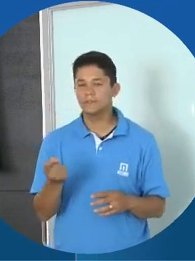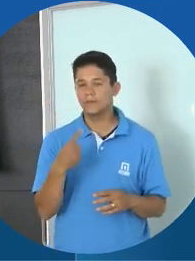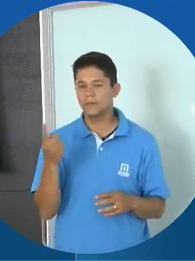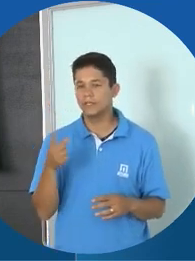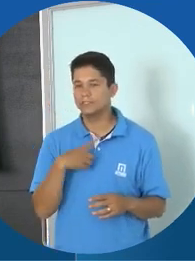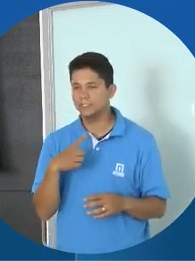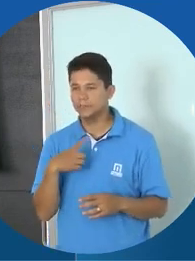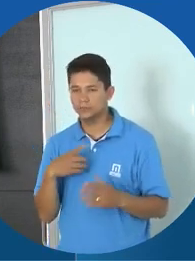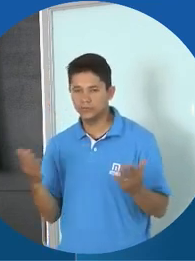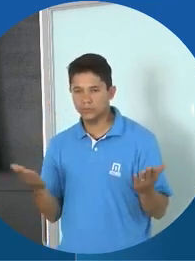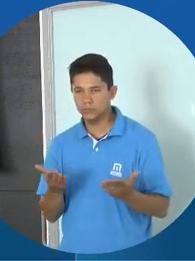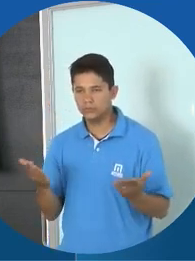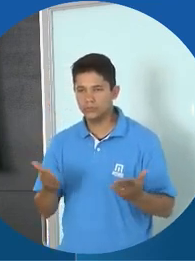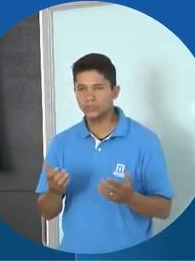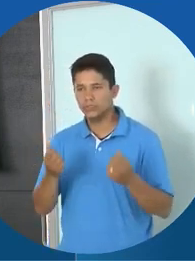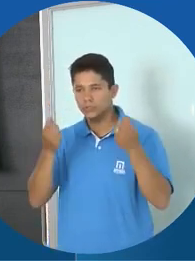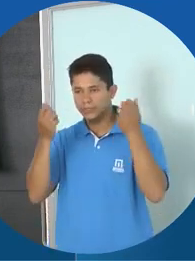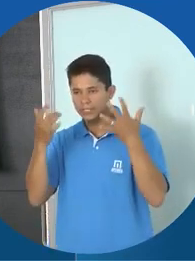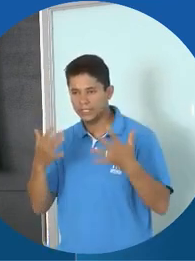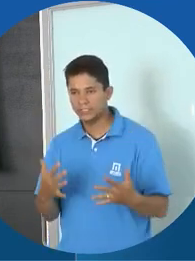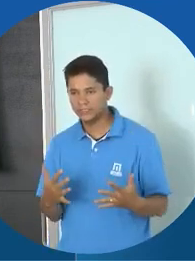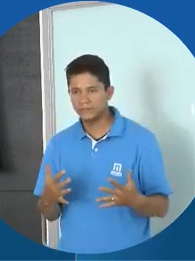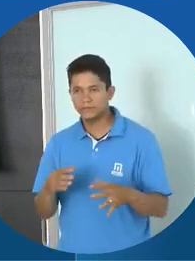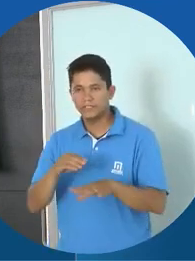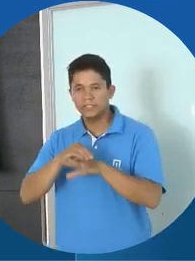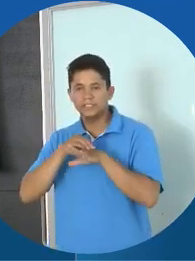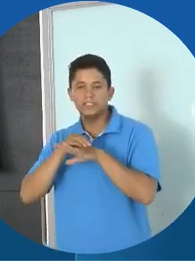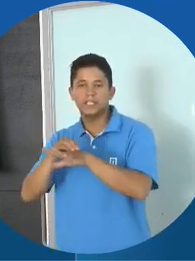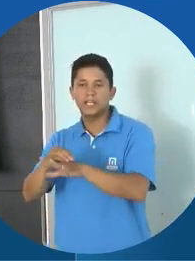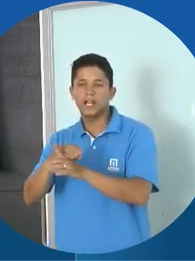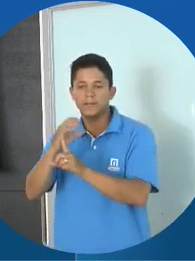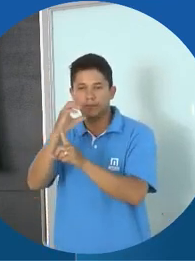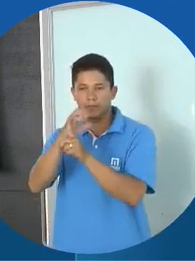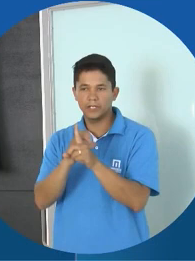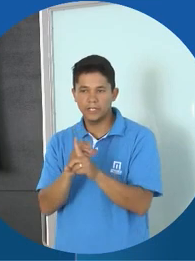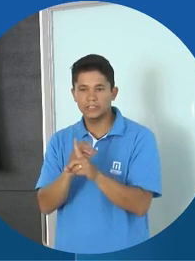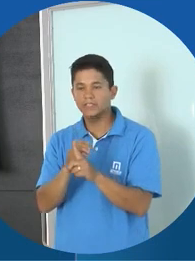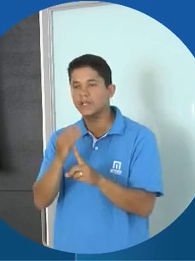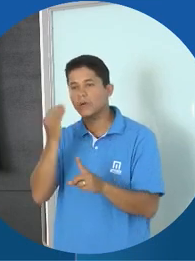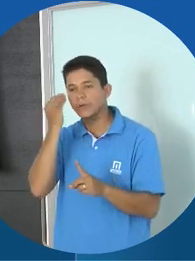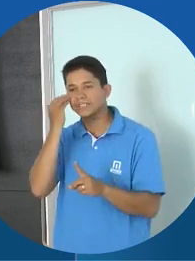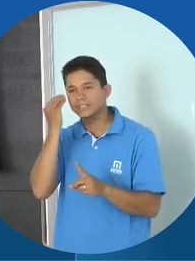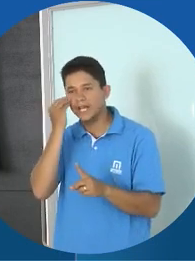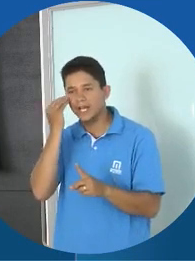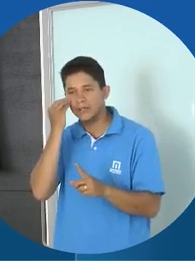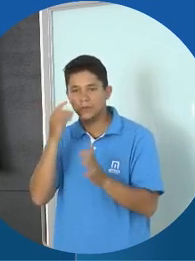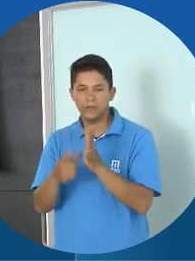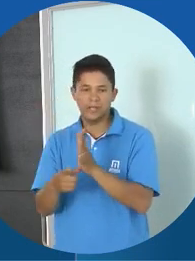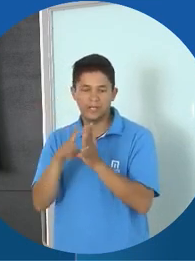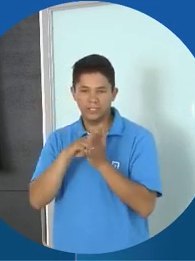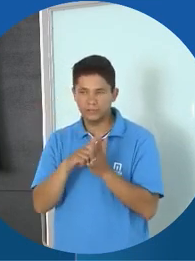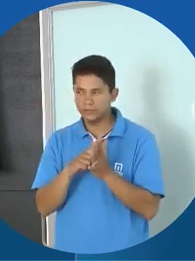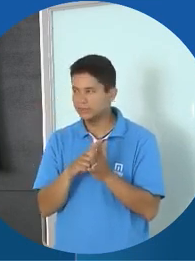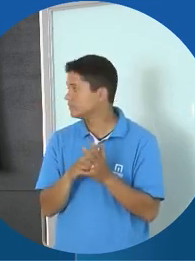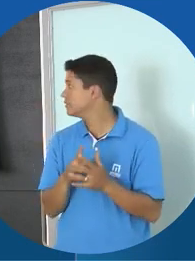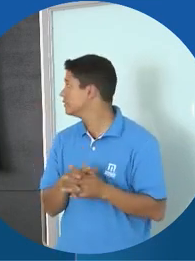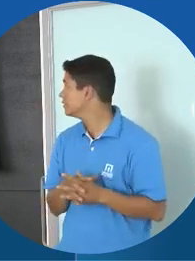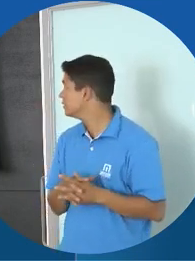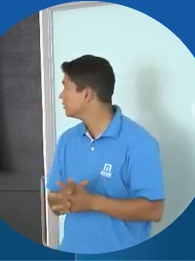uma tratativa de entregar para o cliente um ensaio antes, um ensaio penetrométrico